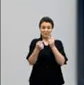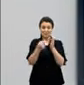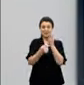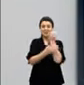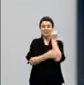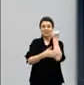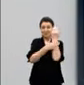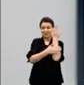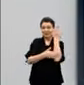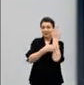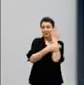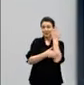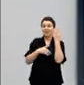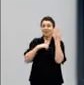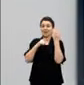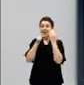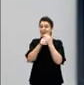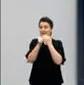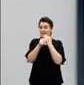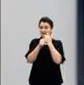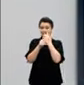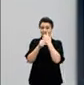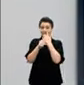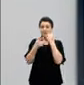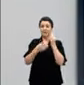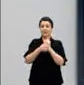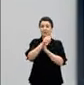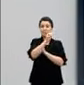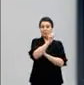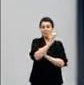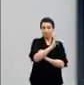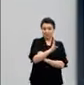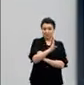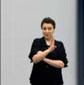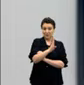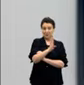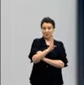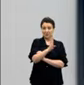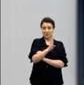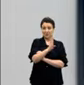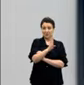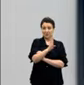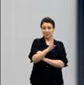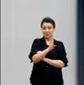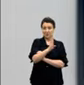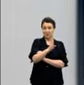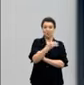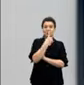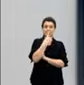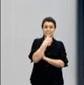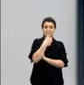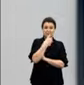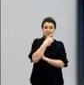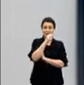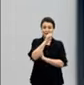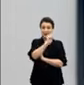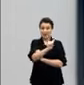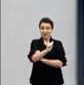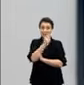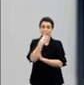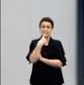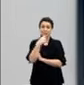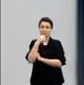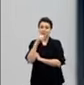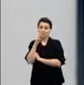têm anticorpos para o B, ó, do sangue A. Do sangue B,